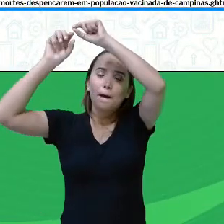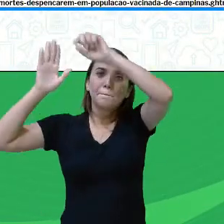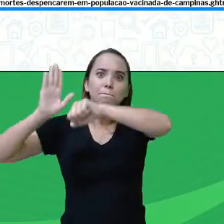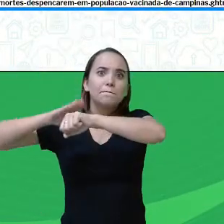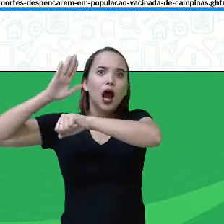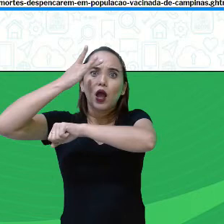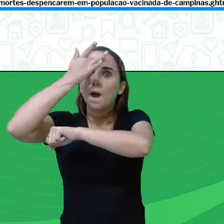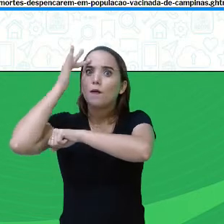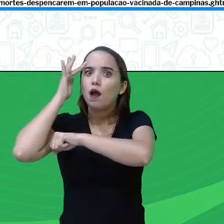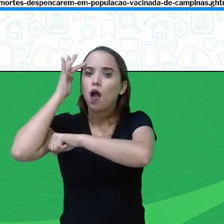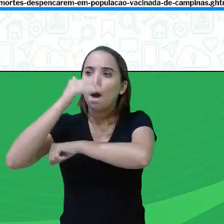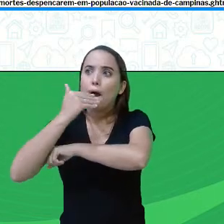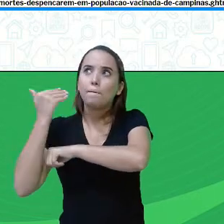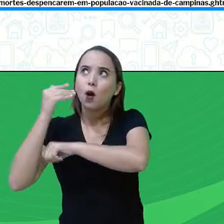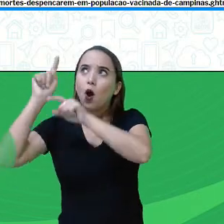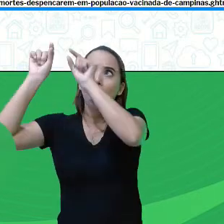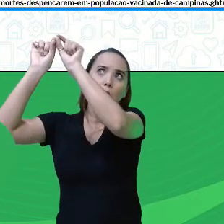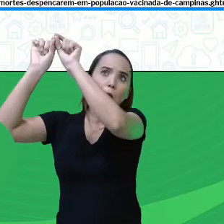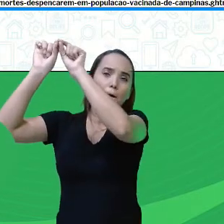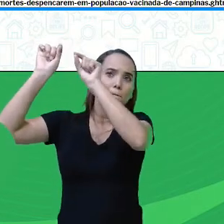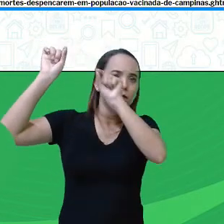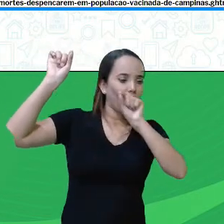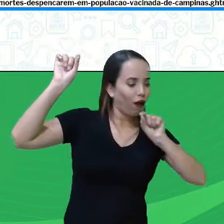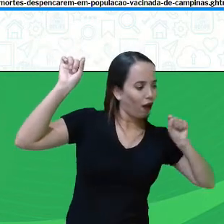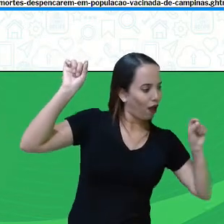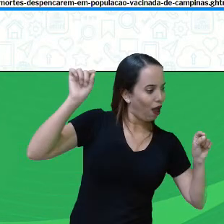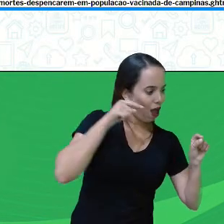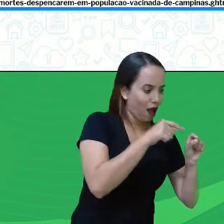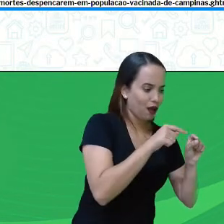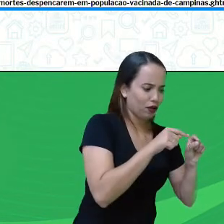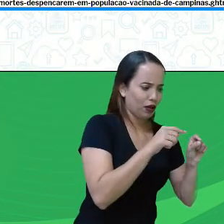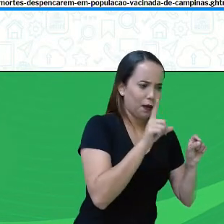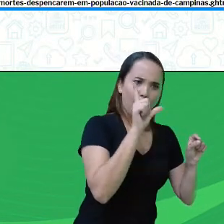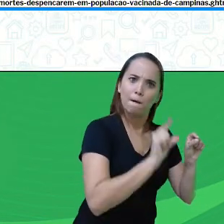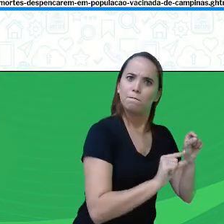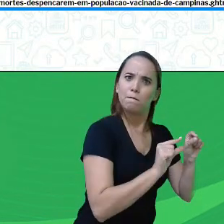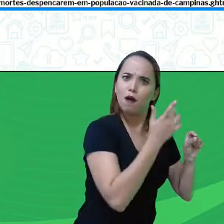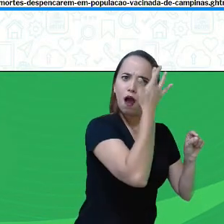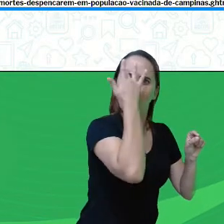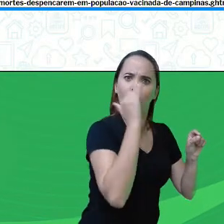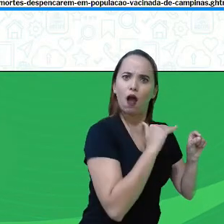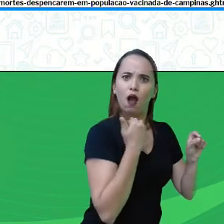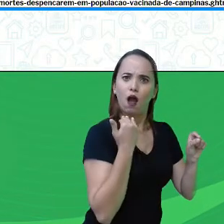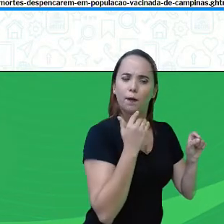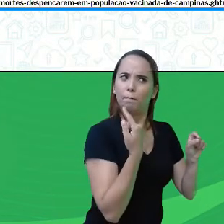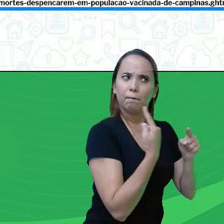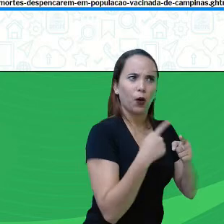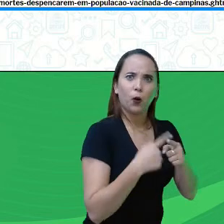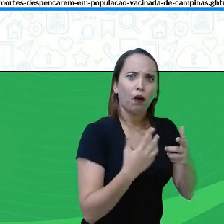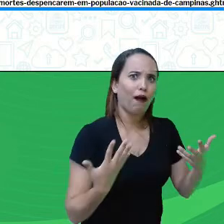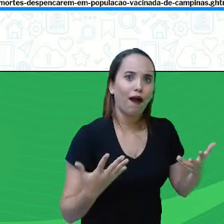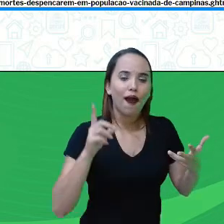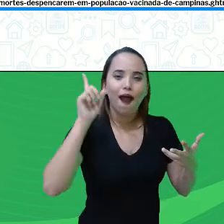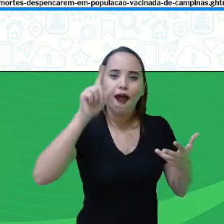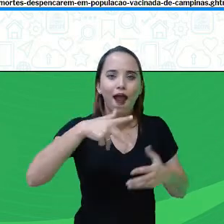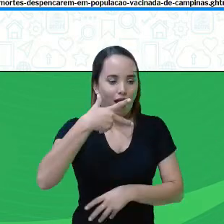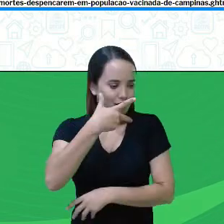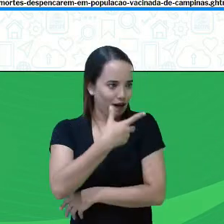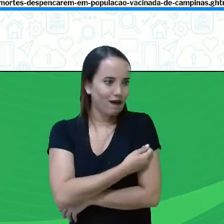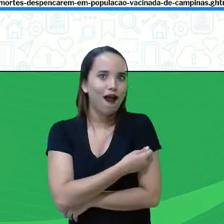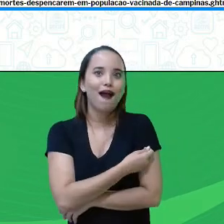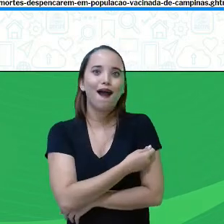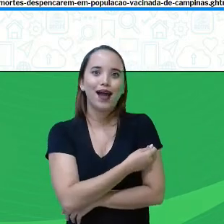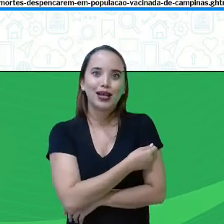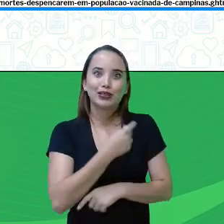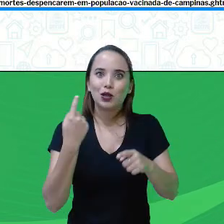a vacina está sendo aplicada, ou seja, nós temos aí uma diminuição por conta aí. Eu tenho